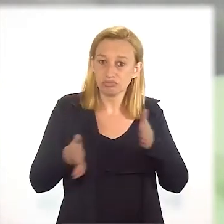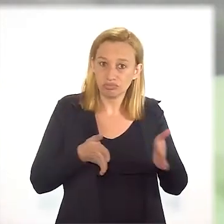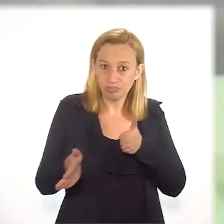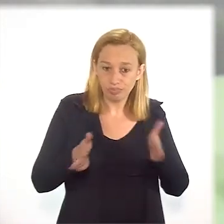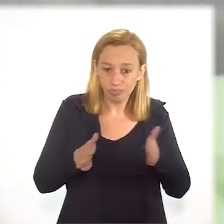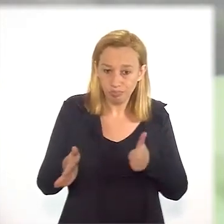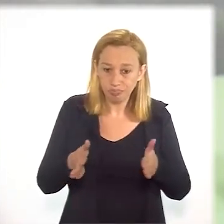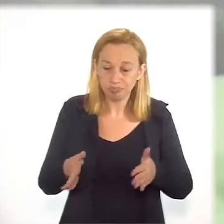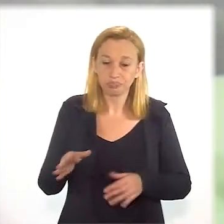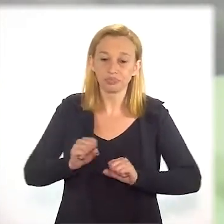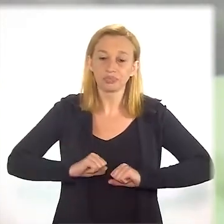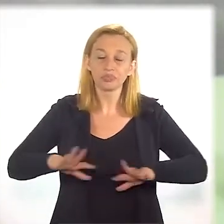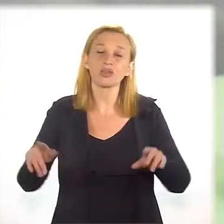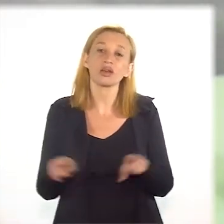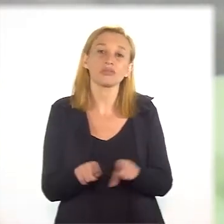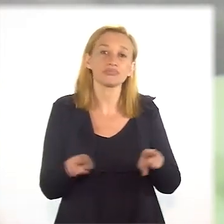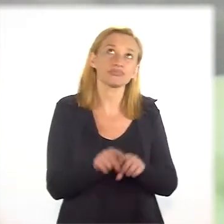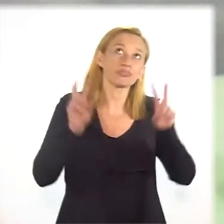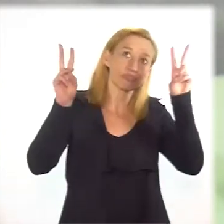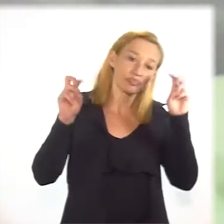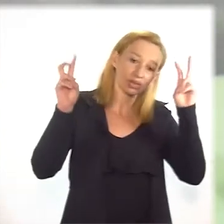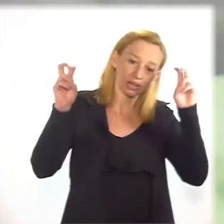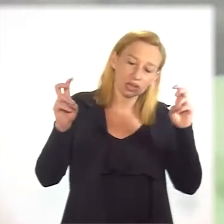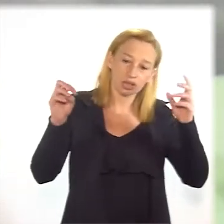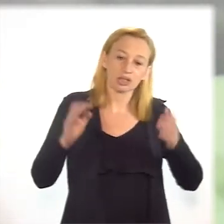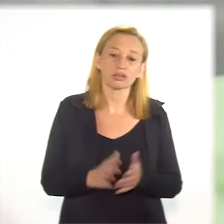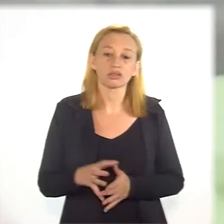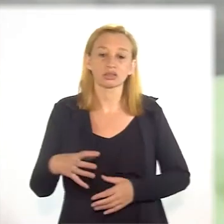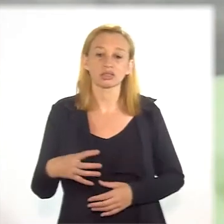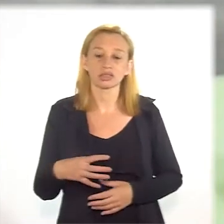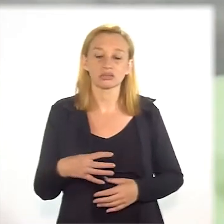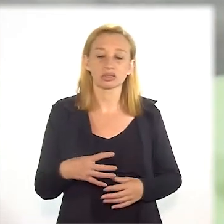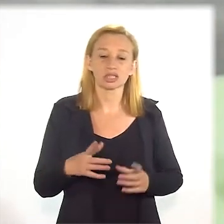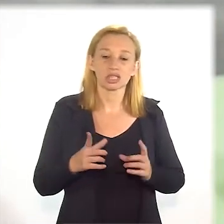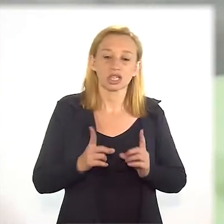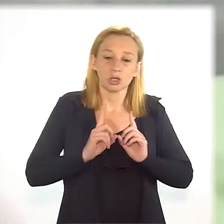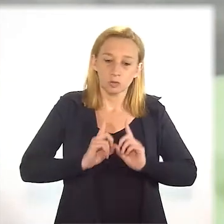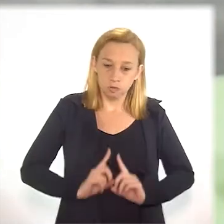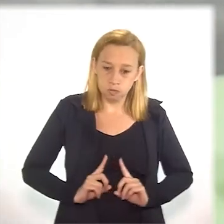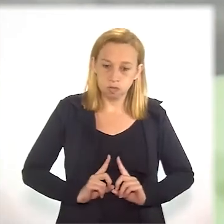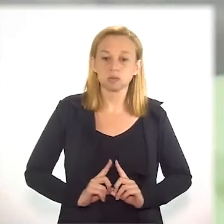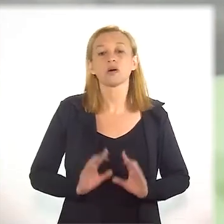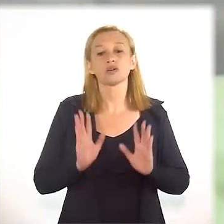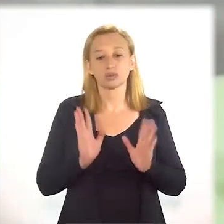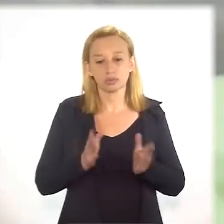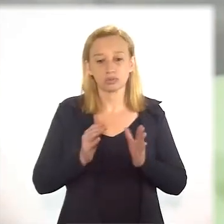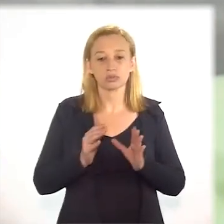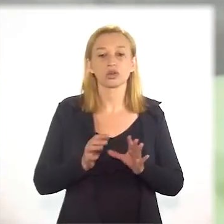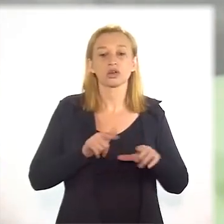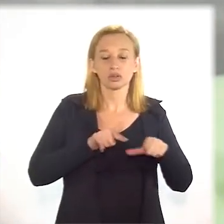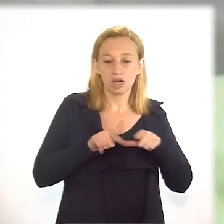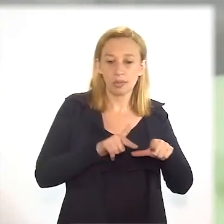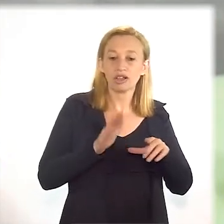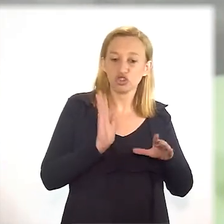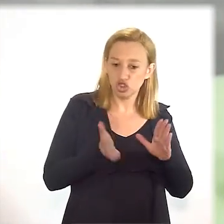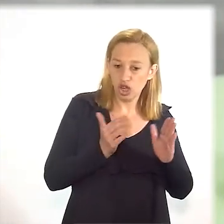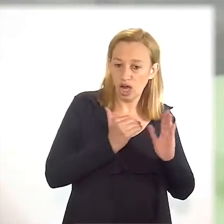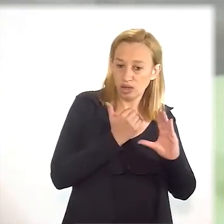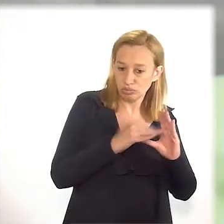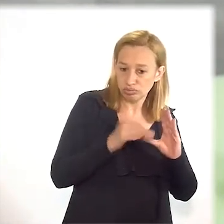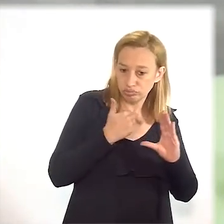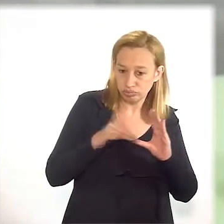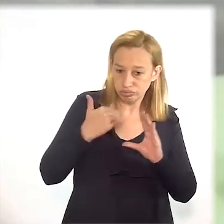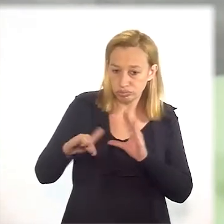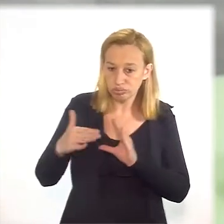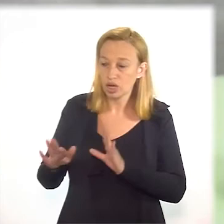e também tinha questões relacionadas ao estado emocional e tal. Esse trabalho já foi para publicação, mas eu posso adiantar